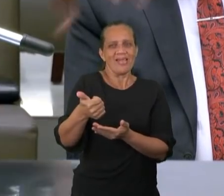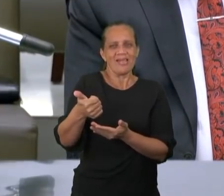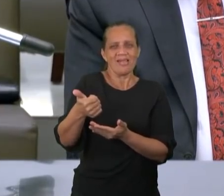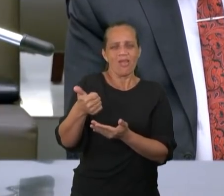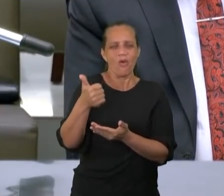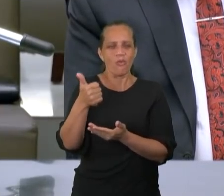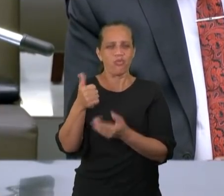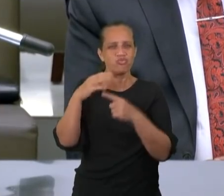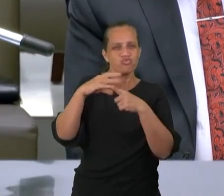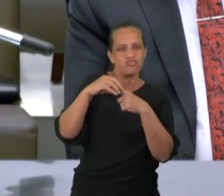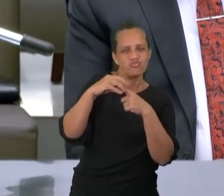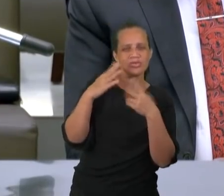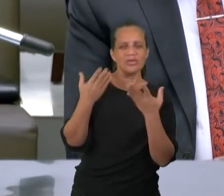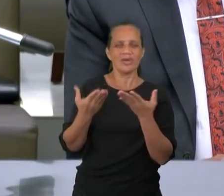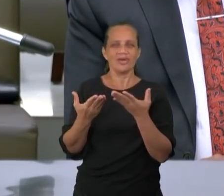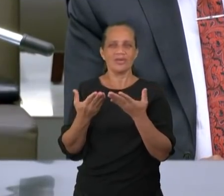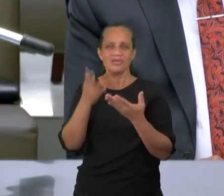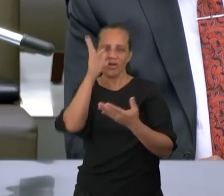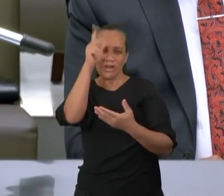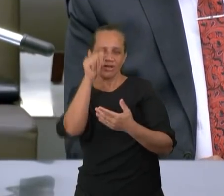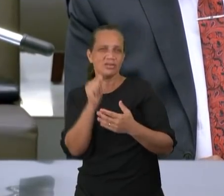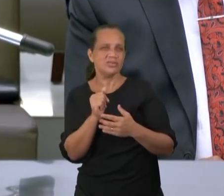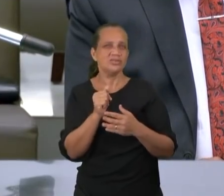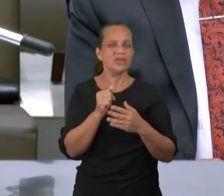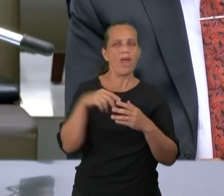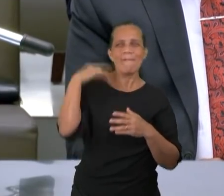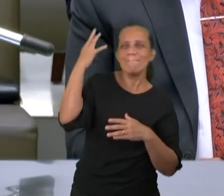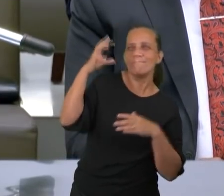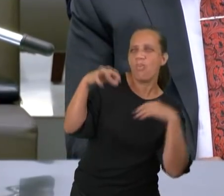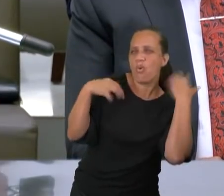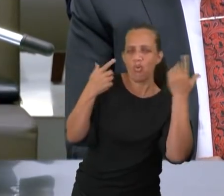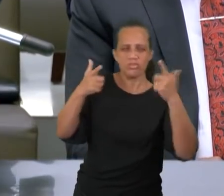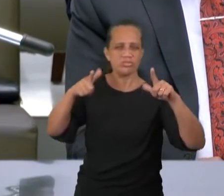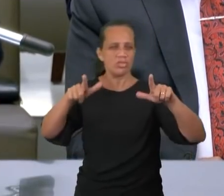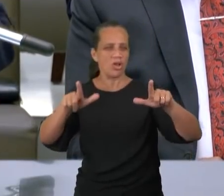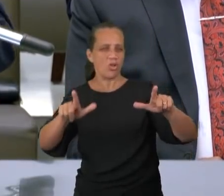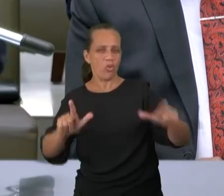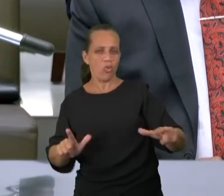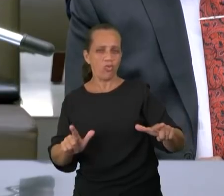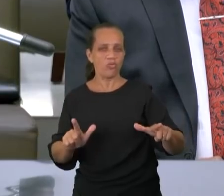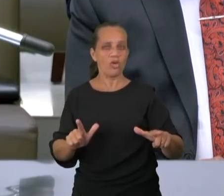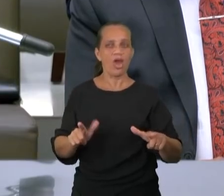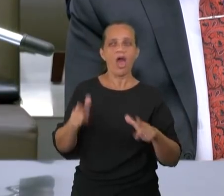climatizar, colocar a música ambiente e tudo, e lá, e sabe? Eu vou